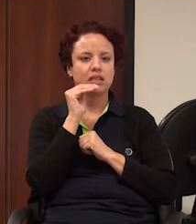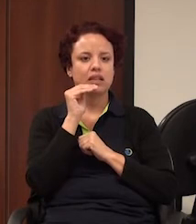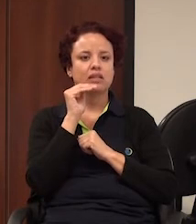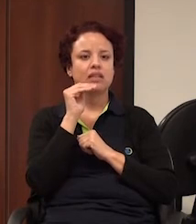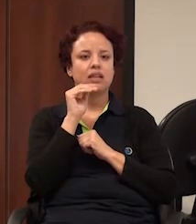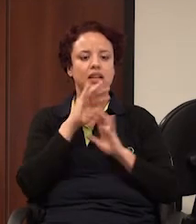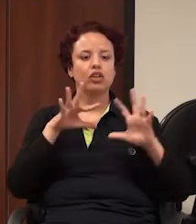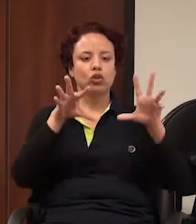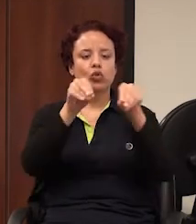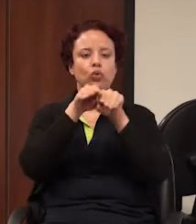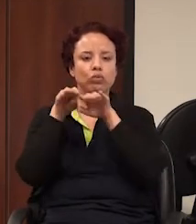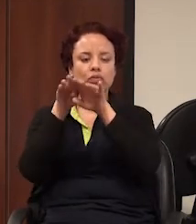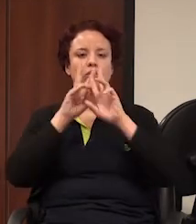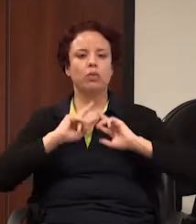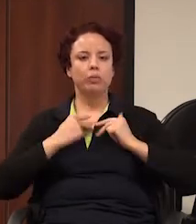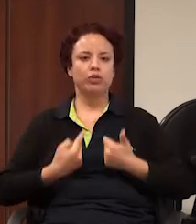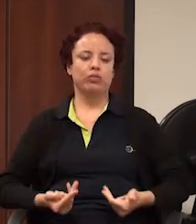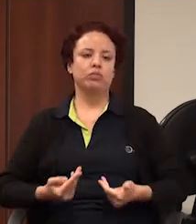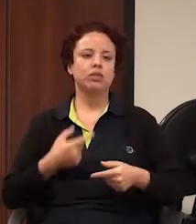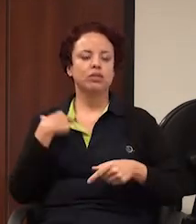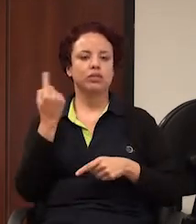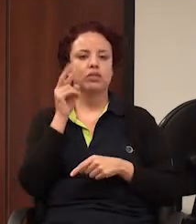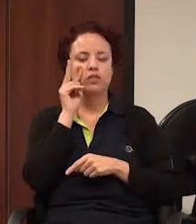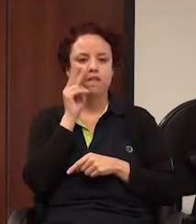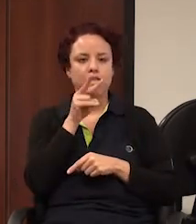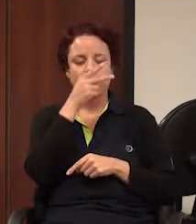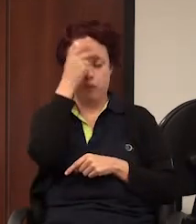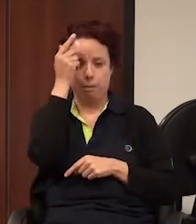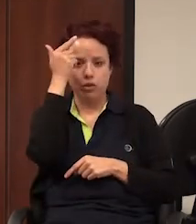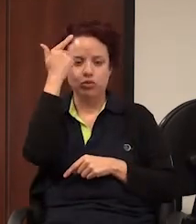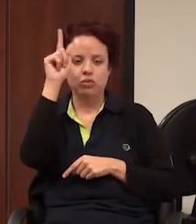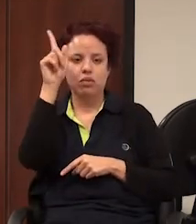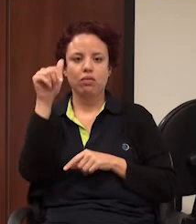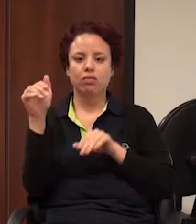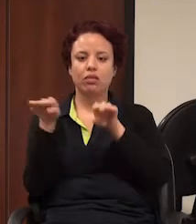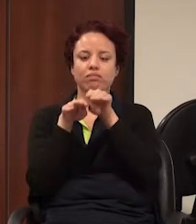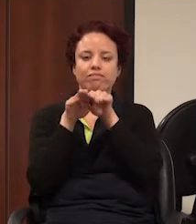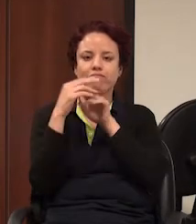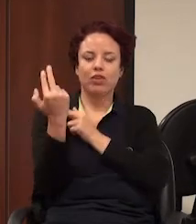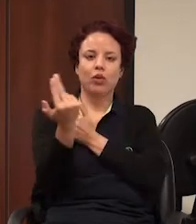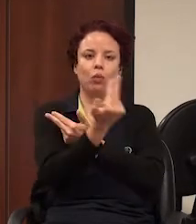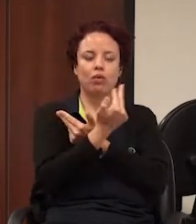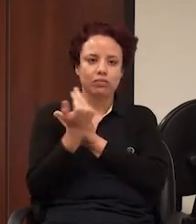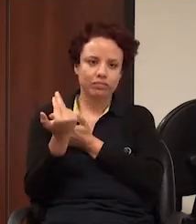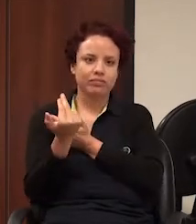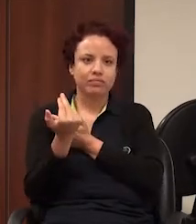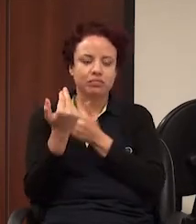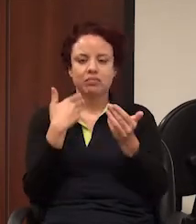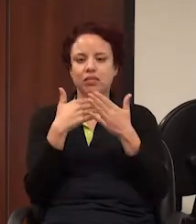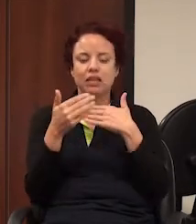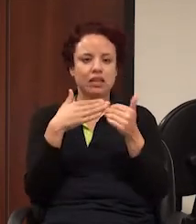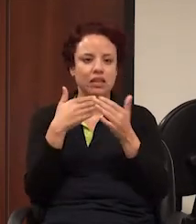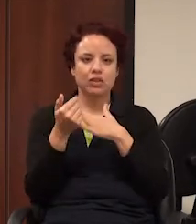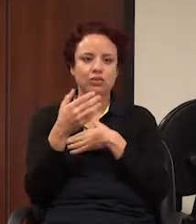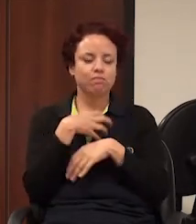humano, né, da gente enxergar o outro como nosso semelhante, como nosso igual, independentemente